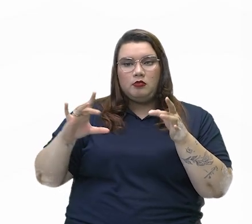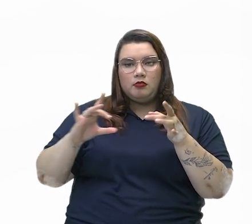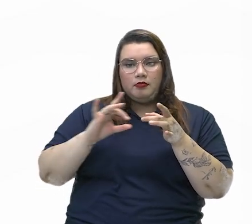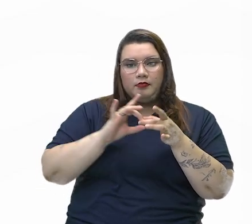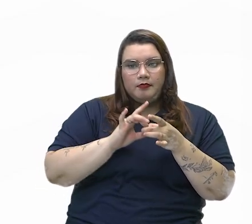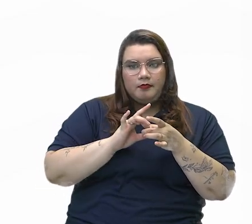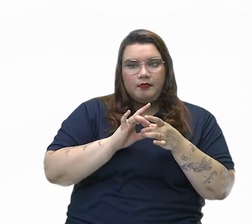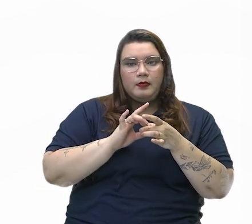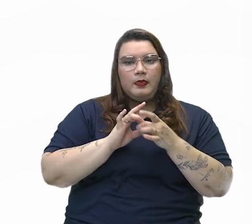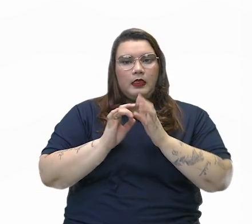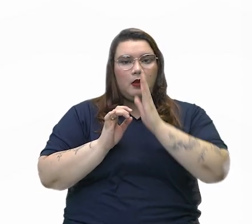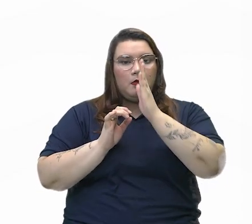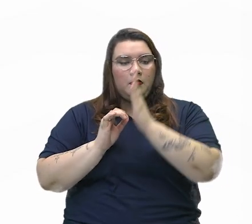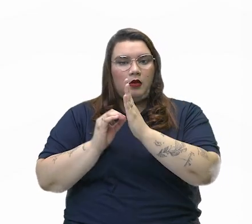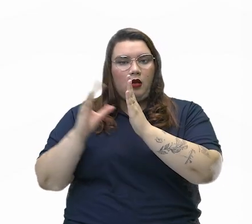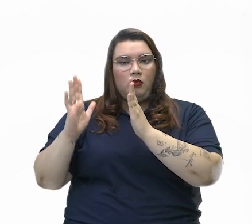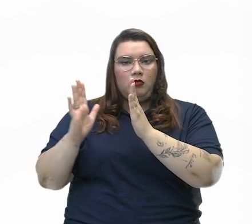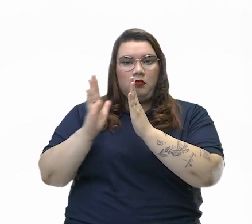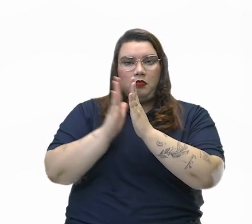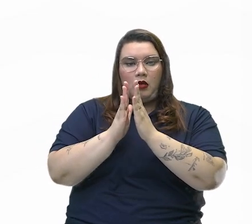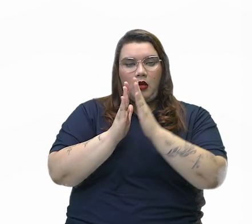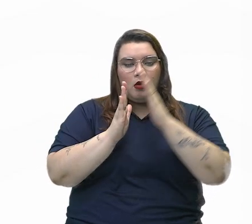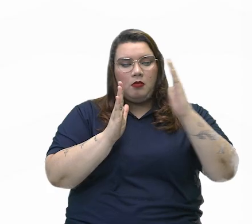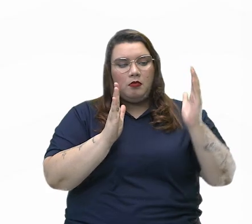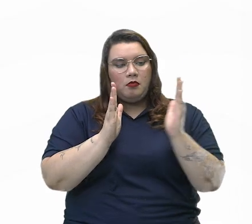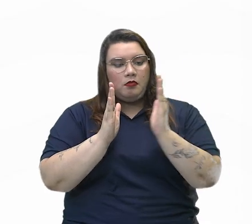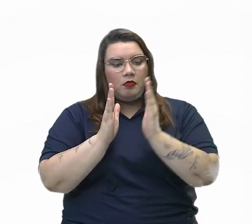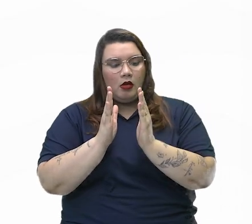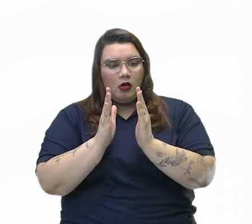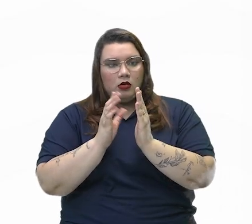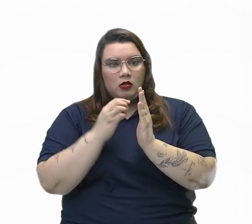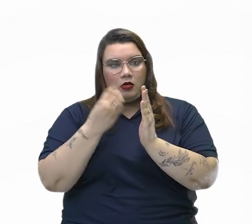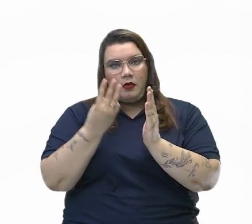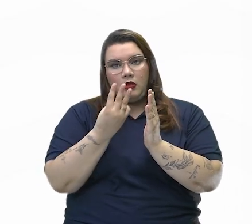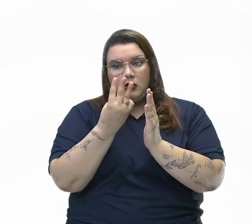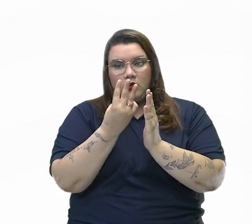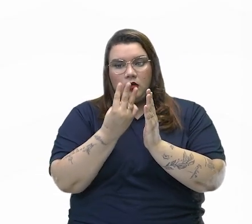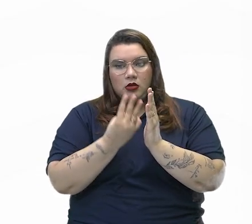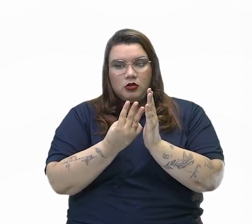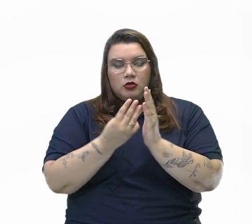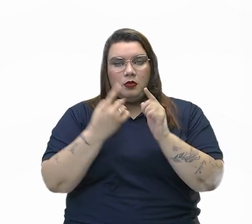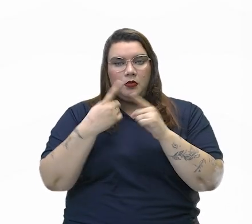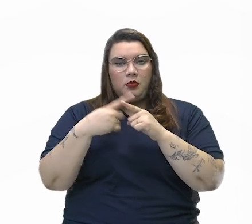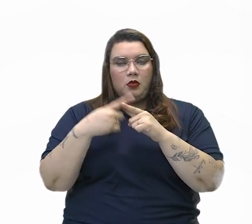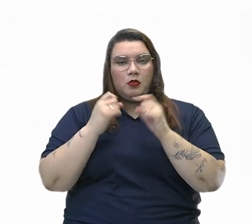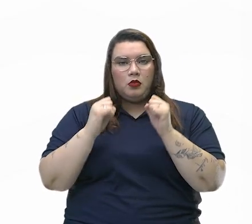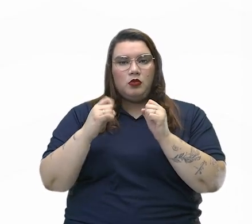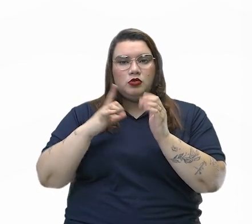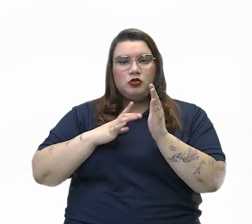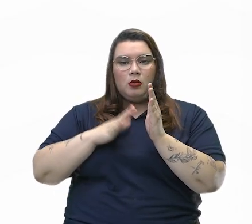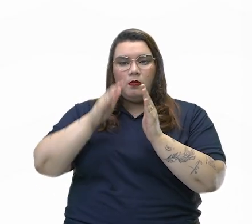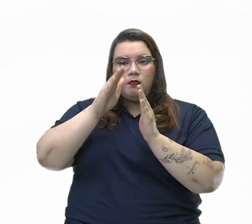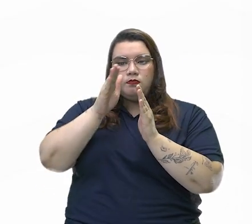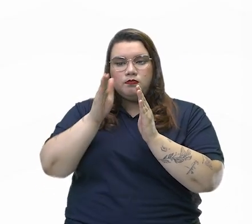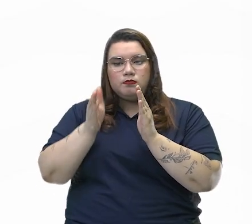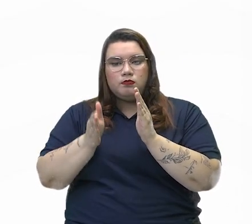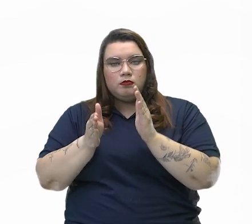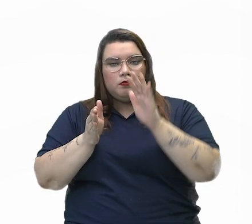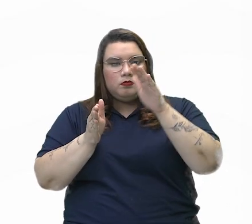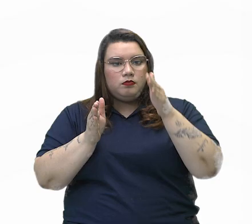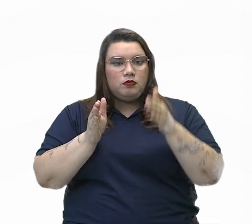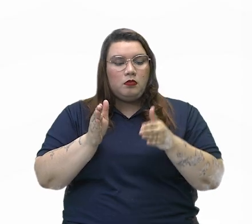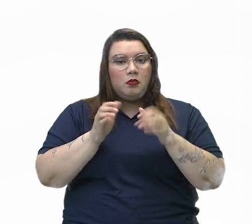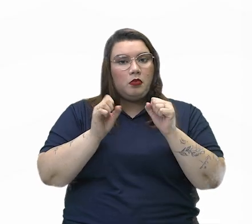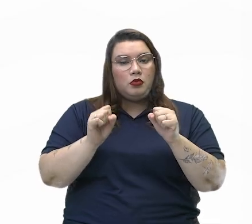lente está inserida, temos o meio de uma face da lente e da outra face da lente. Porque eu posso ter faces de